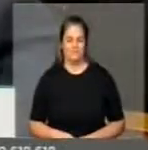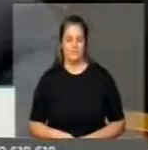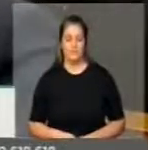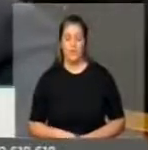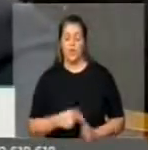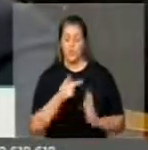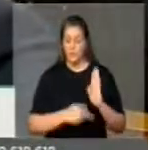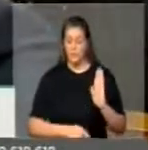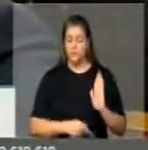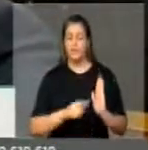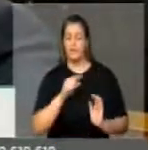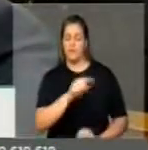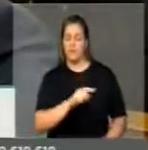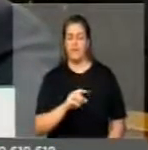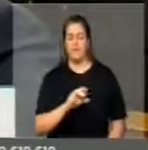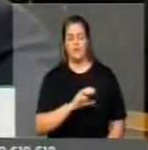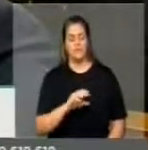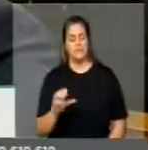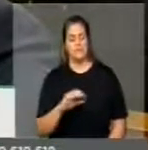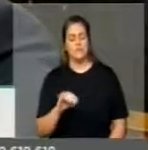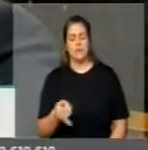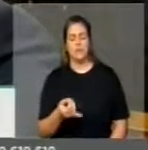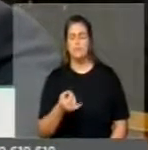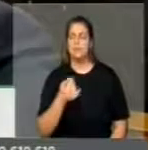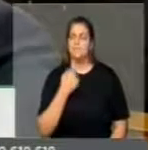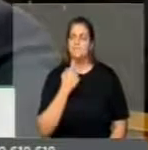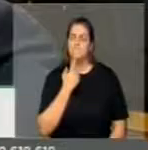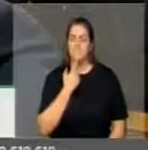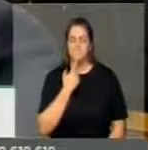na Comissão de Constituição e Justiça